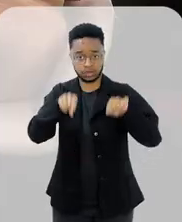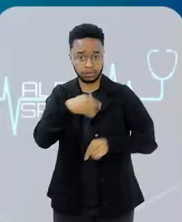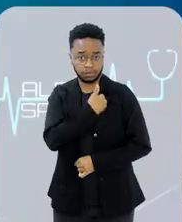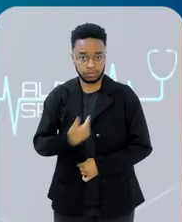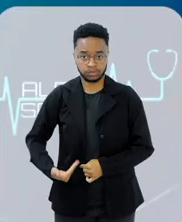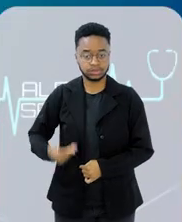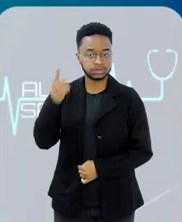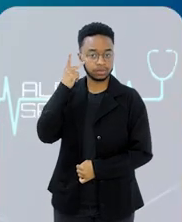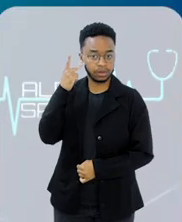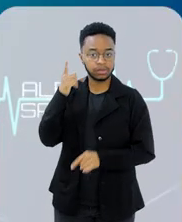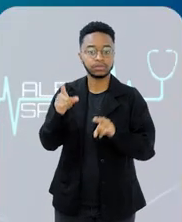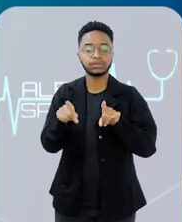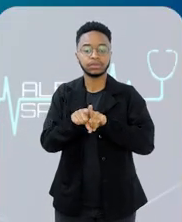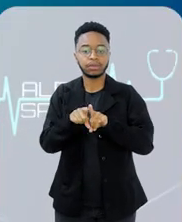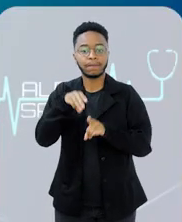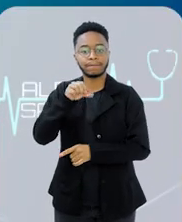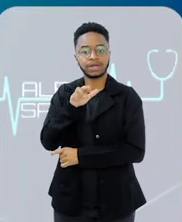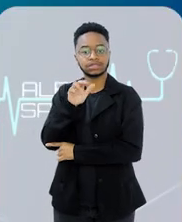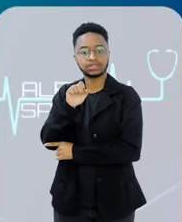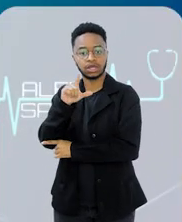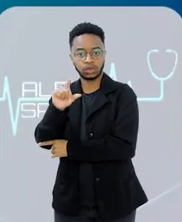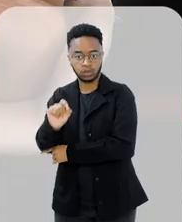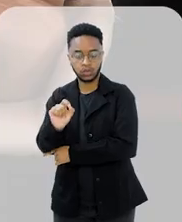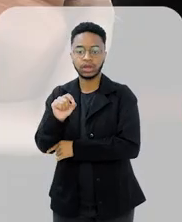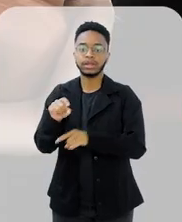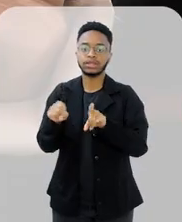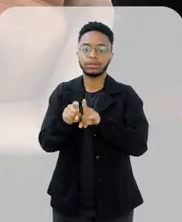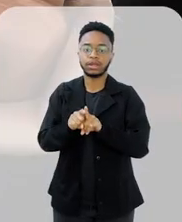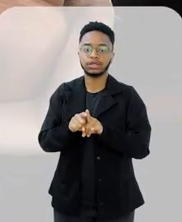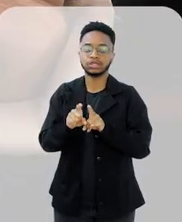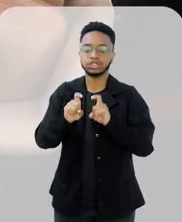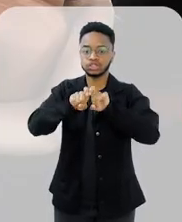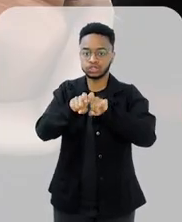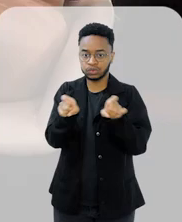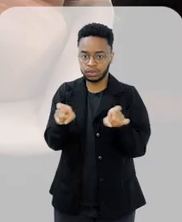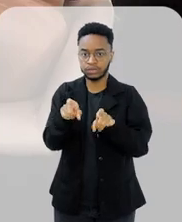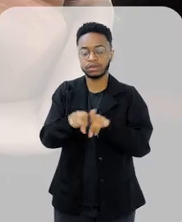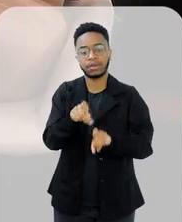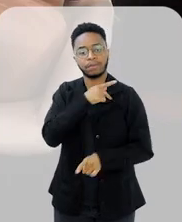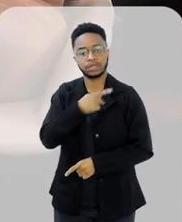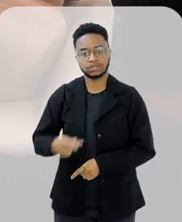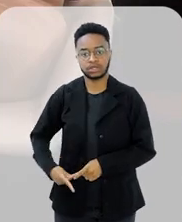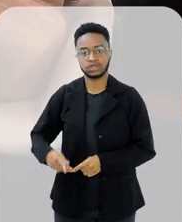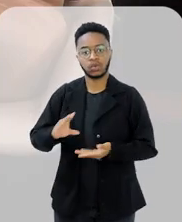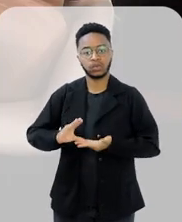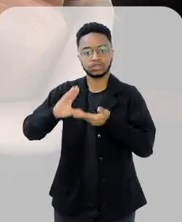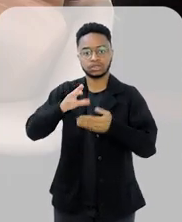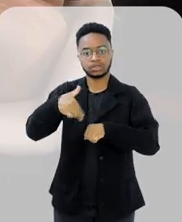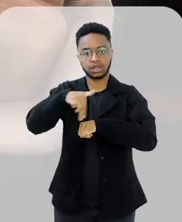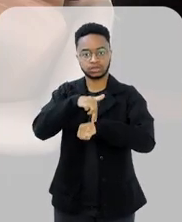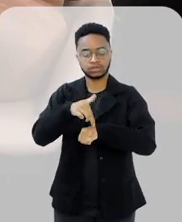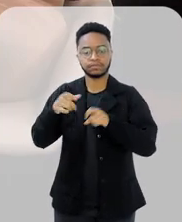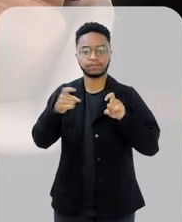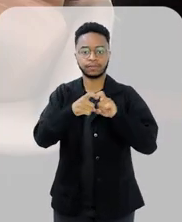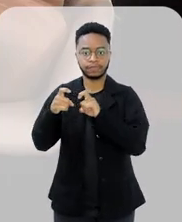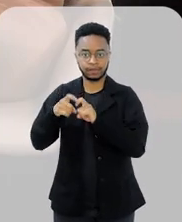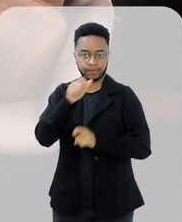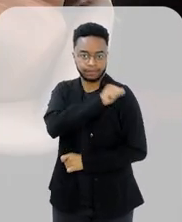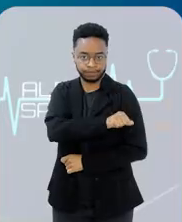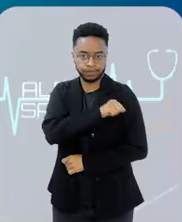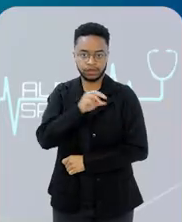Paulo, Marcelo Antonini, e com o ginecologista e presidente do Conselho Regional de Medicina do Estado do Rio de